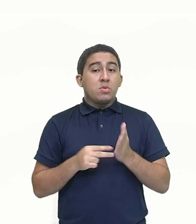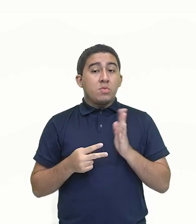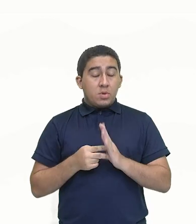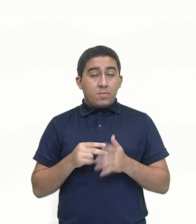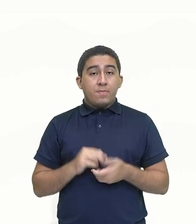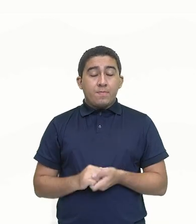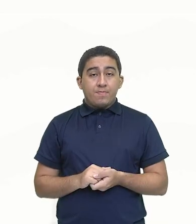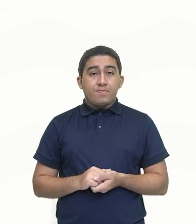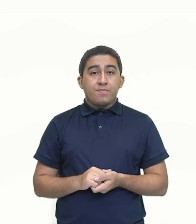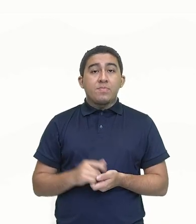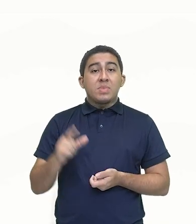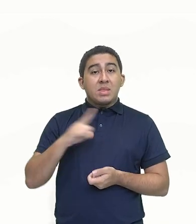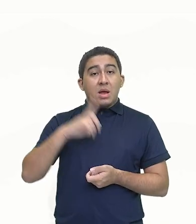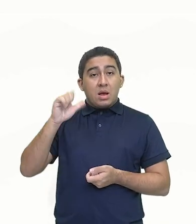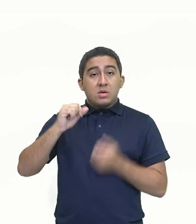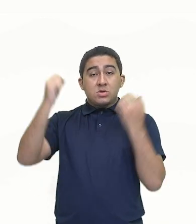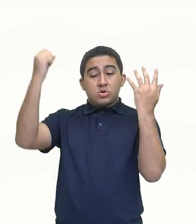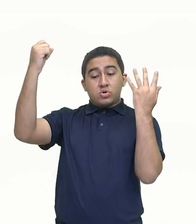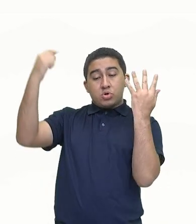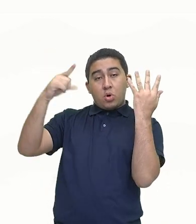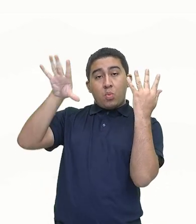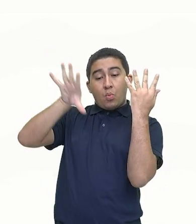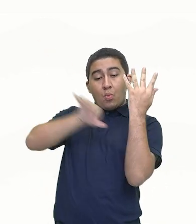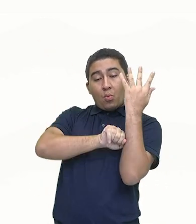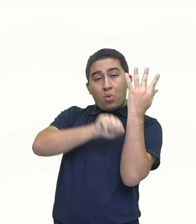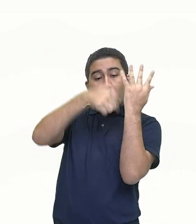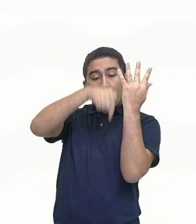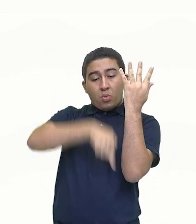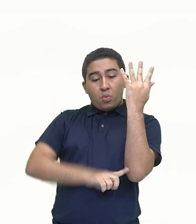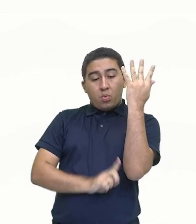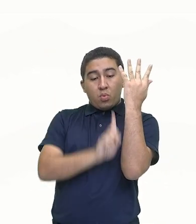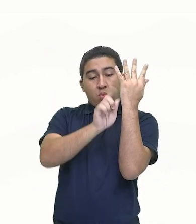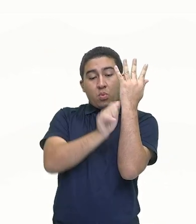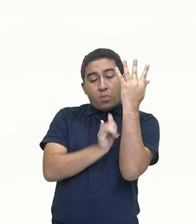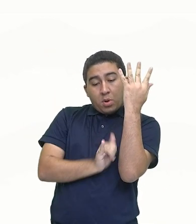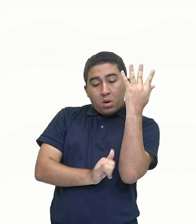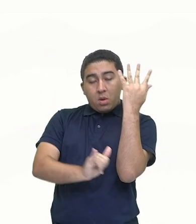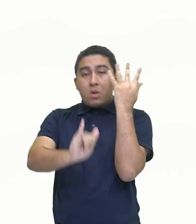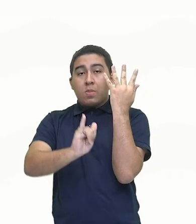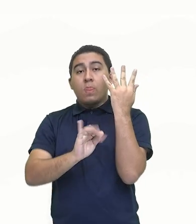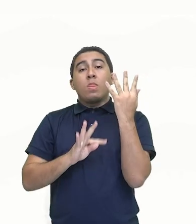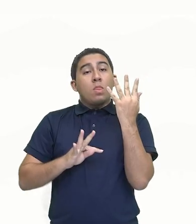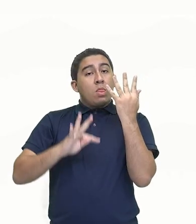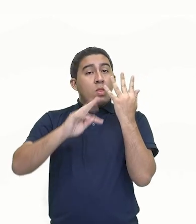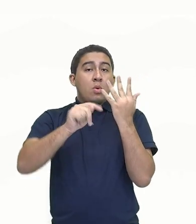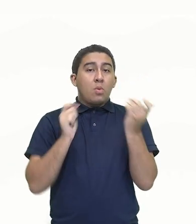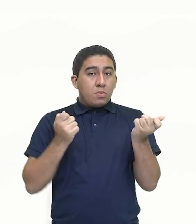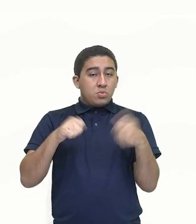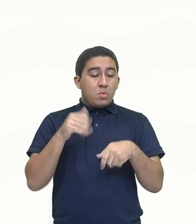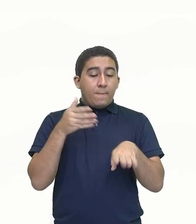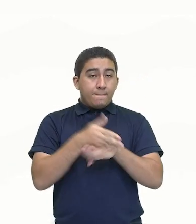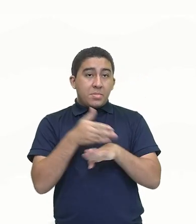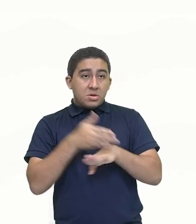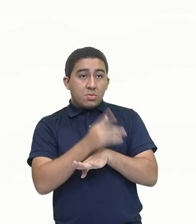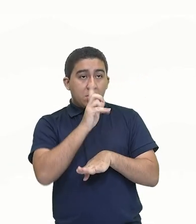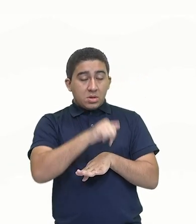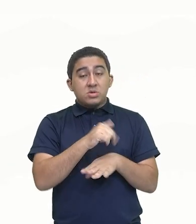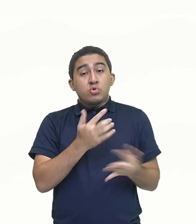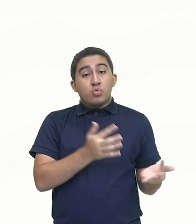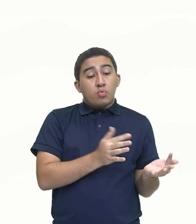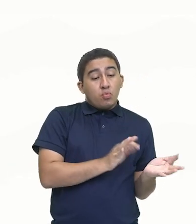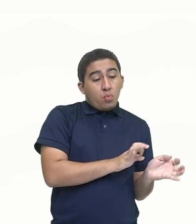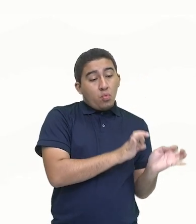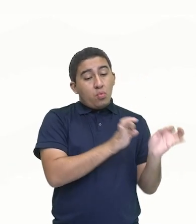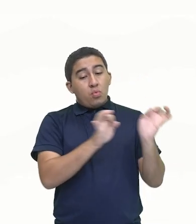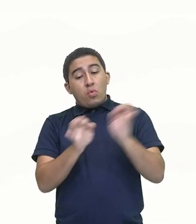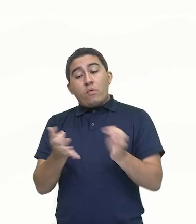da reação da fotossíntese, de todos aqueles elementos que participam da reação e que lá, ao final da